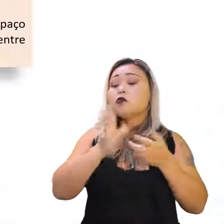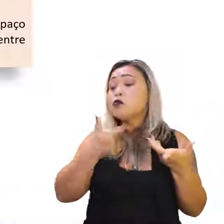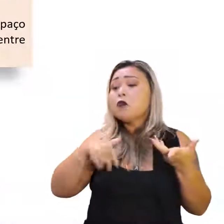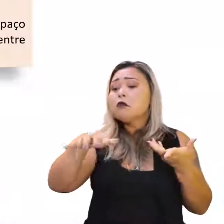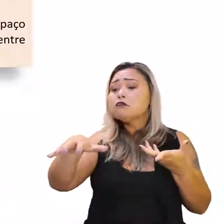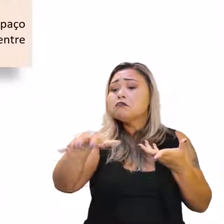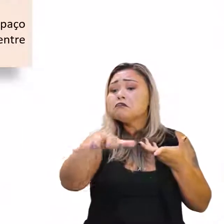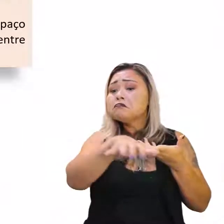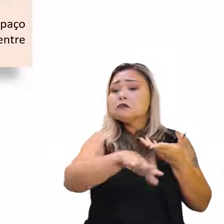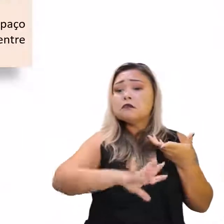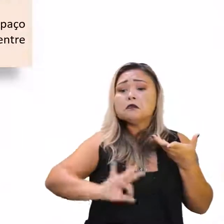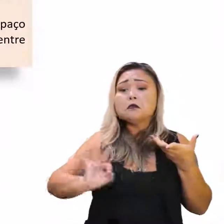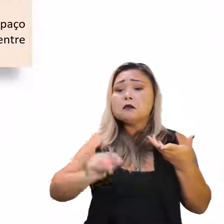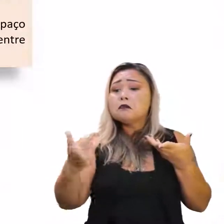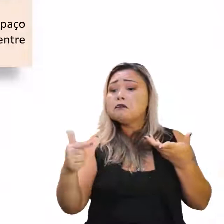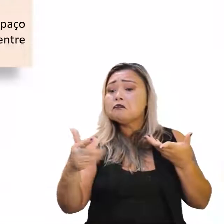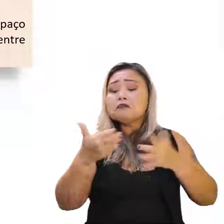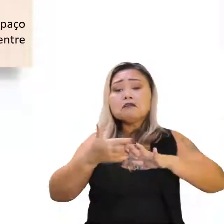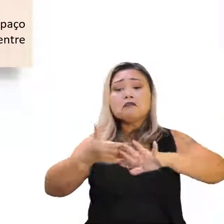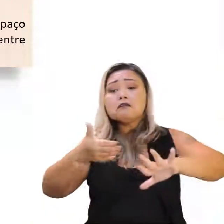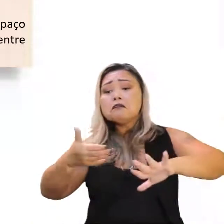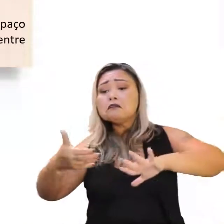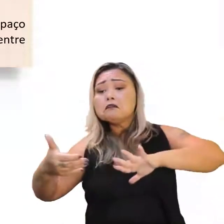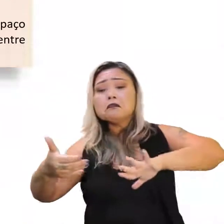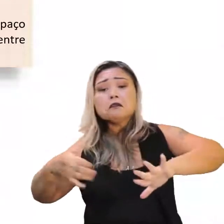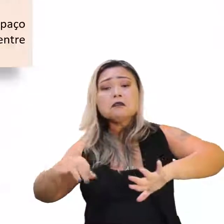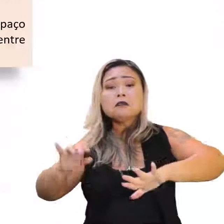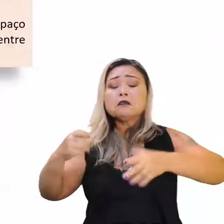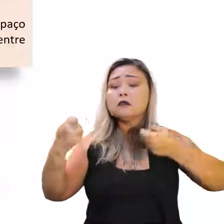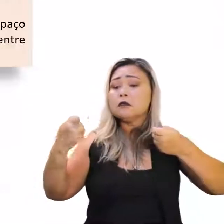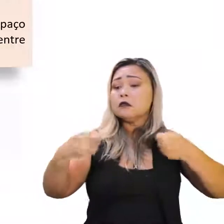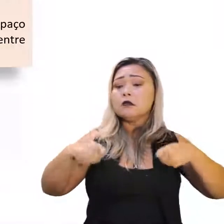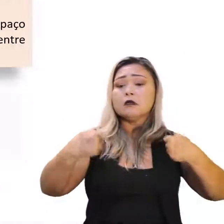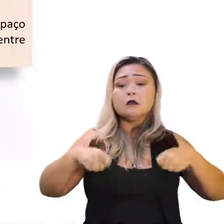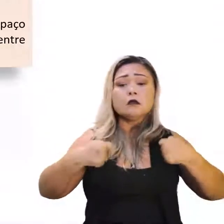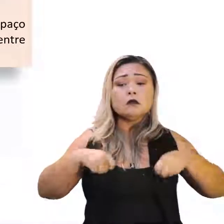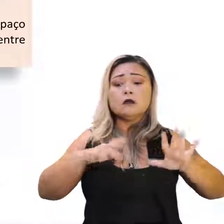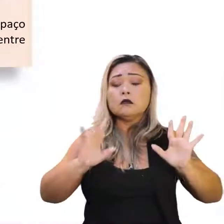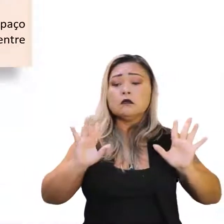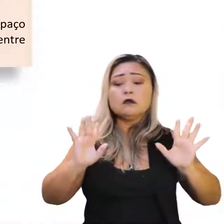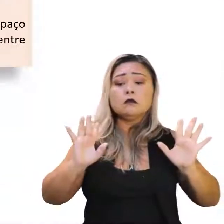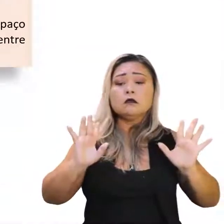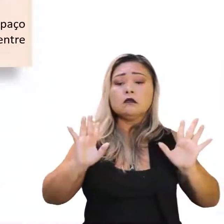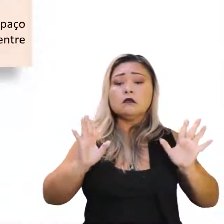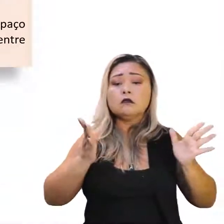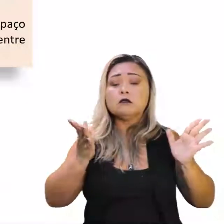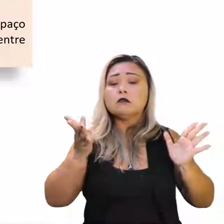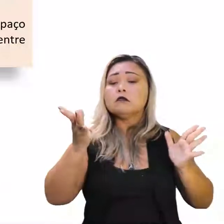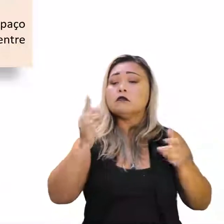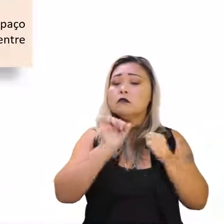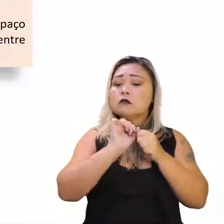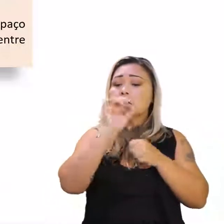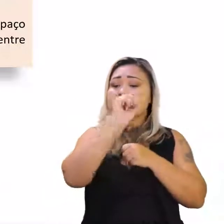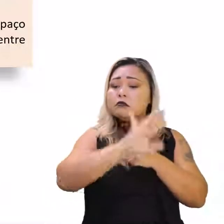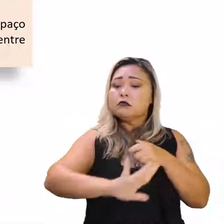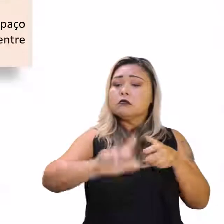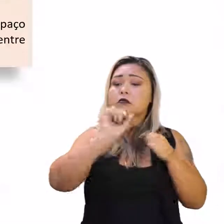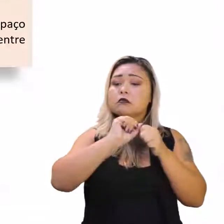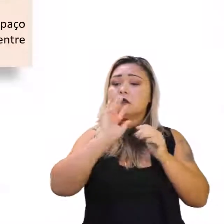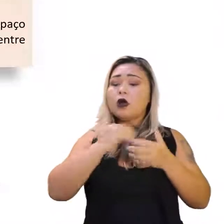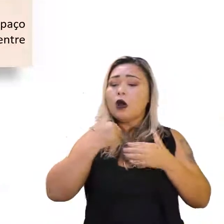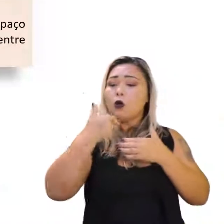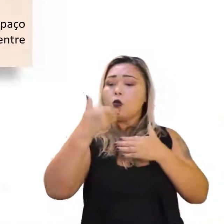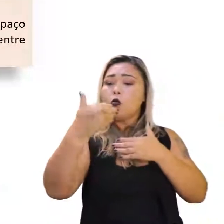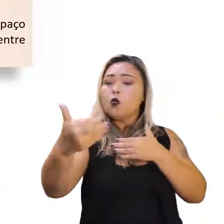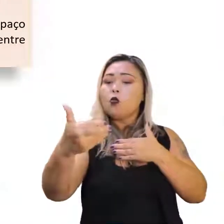espaço, e nem separação. Então, precisa, né, entre figuras e fundos. Então, nós observamos ali que